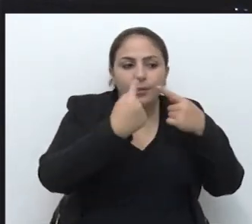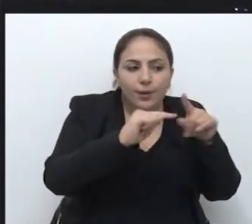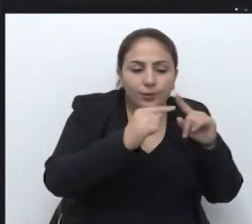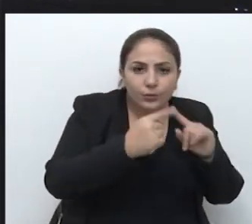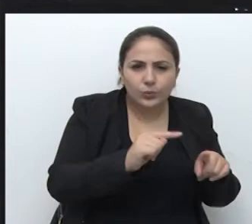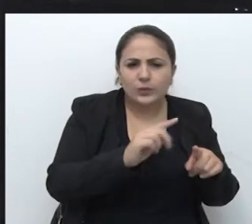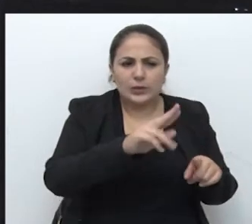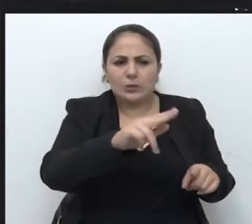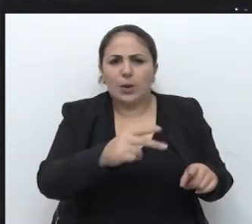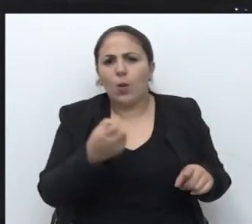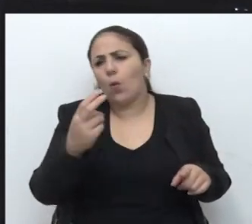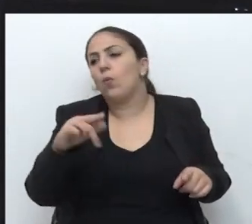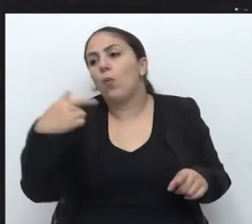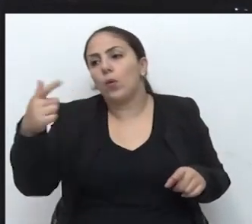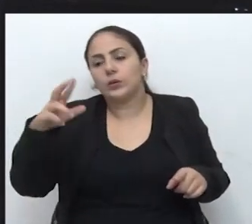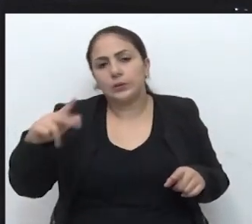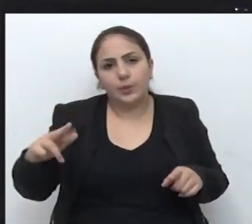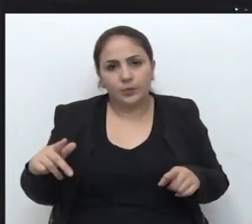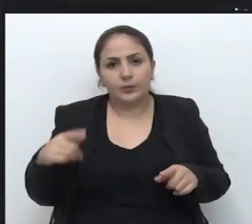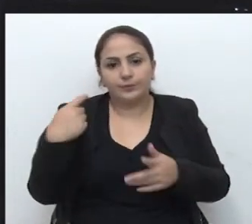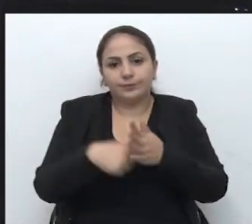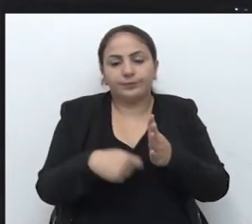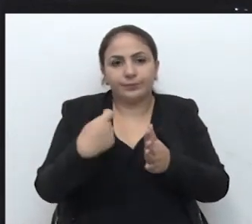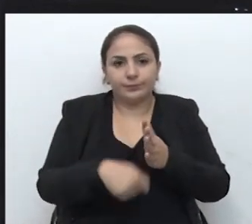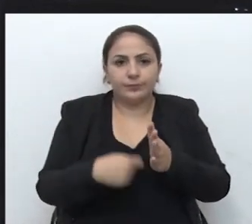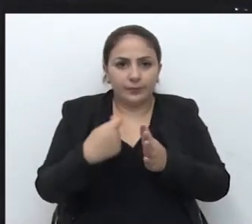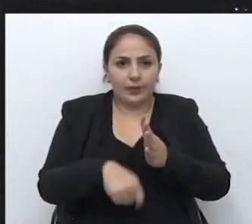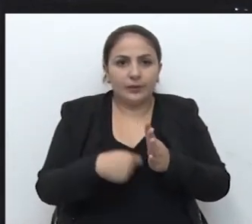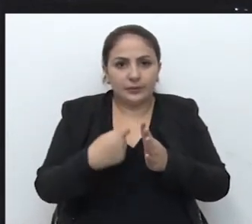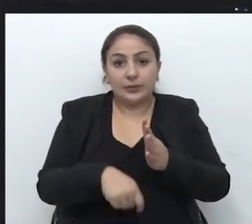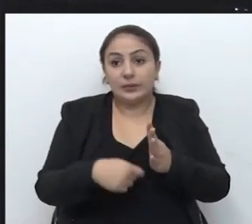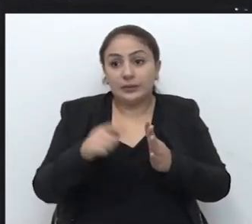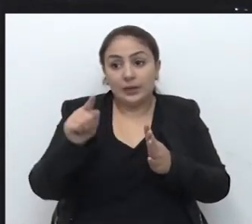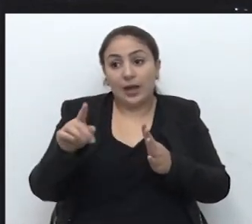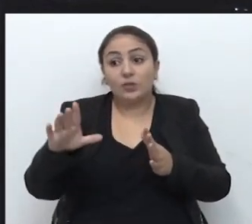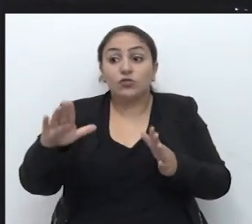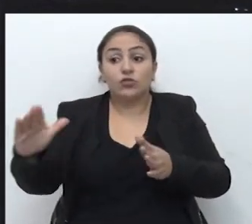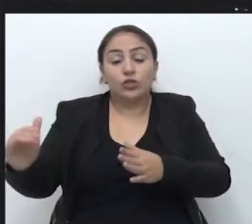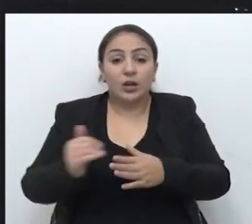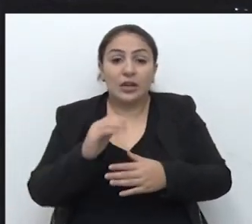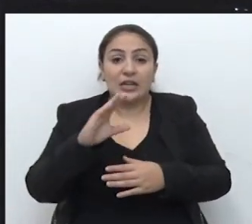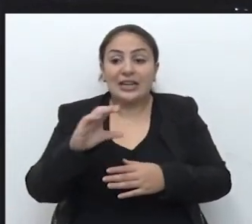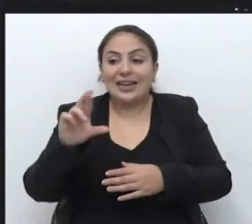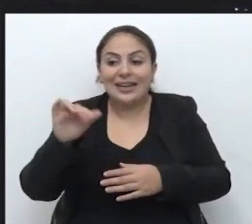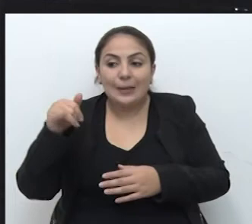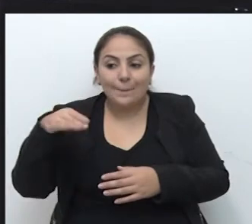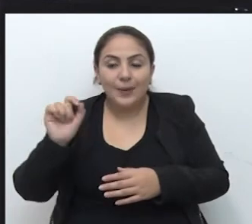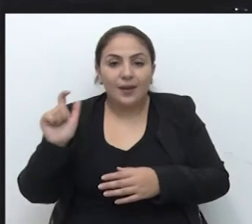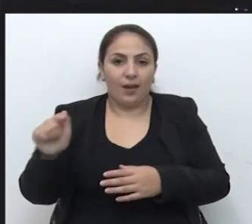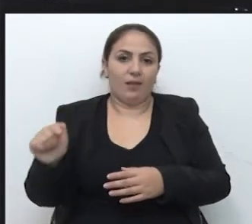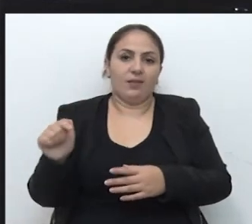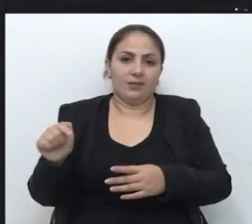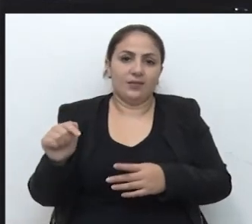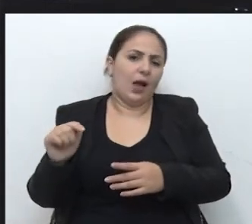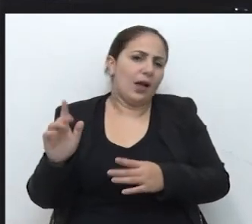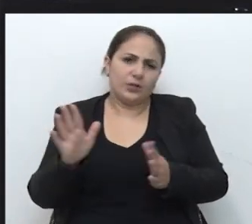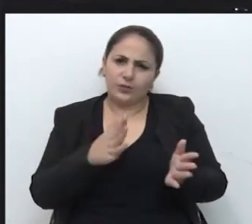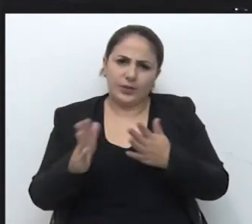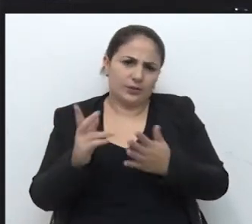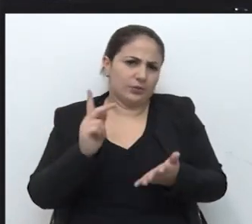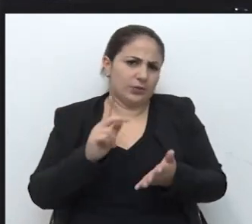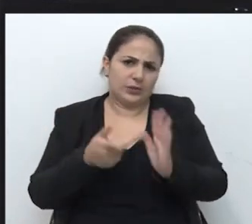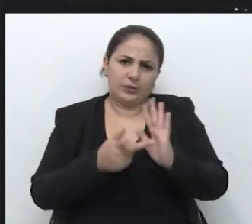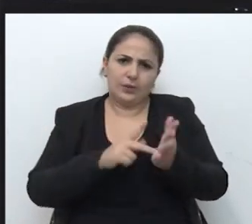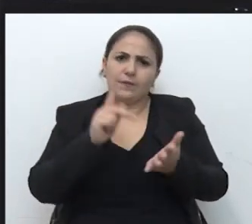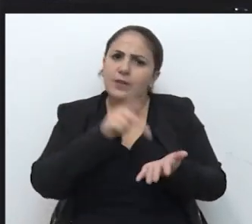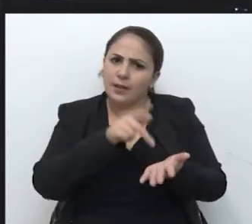acabam denunciando um irmão ou outro na tentativa de tentar criminalizá-lo, mas não necessariamente se trata,